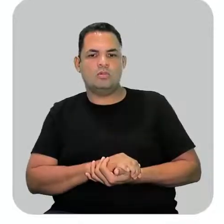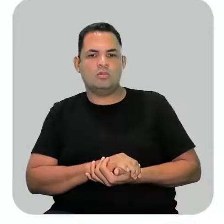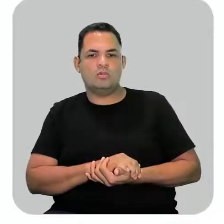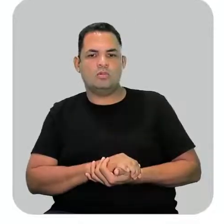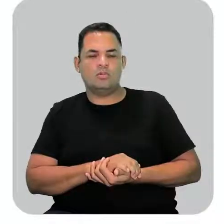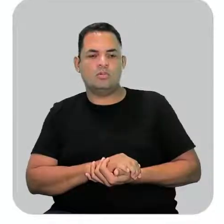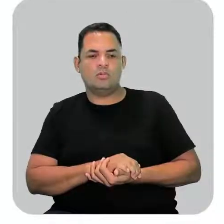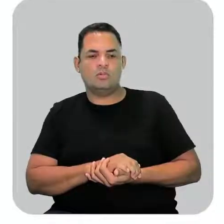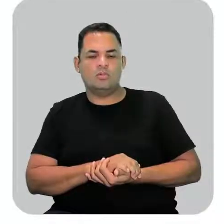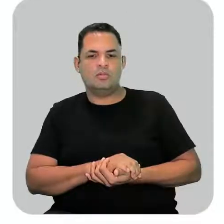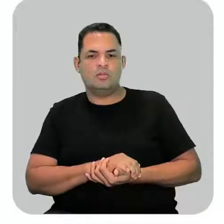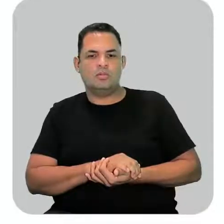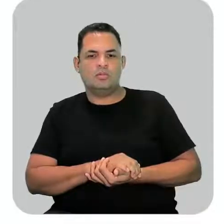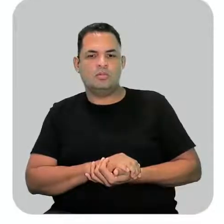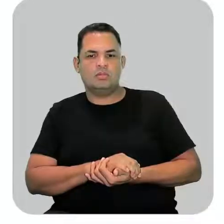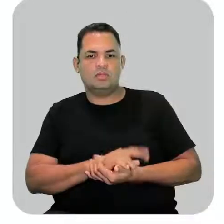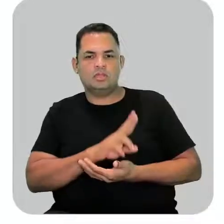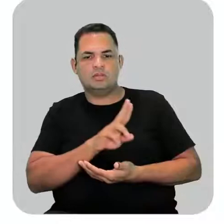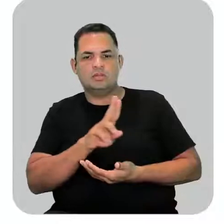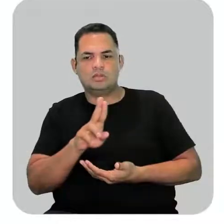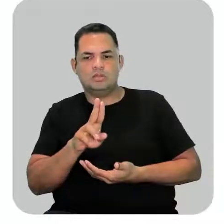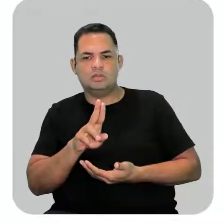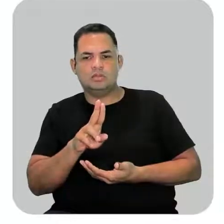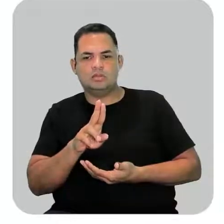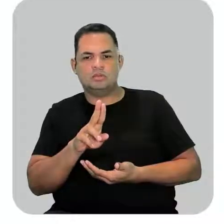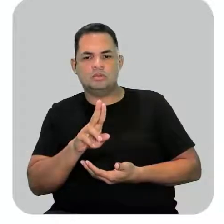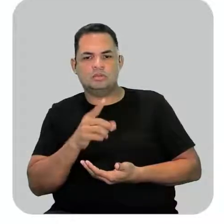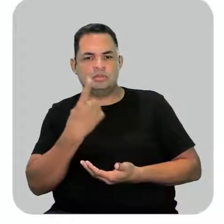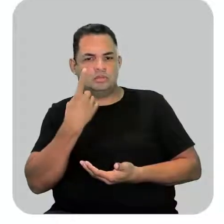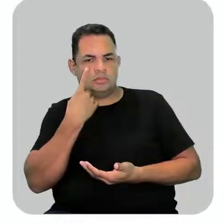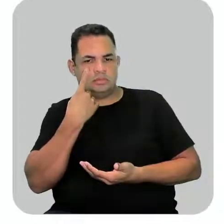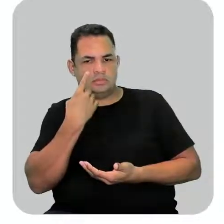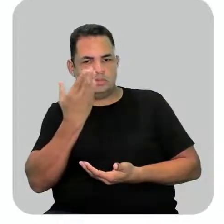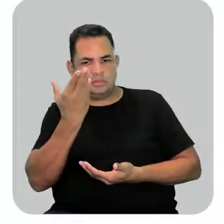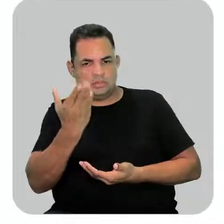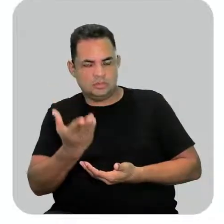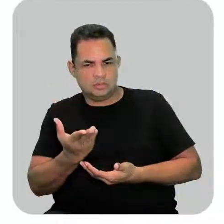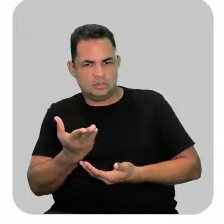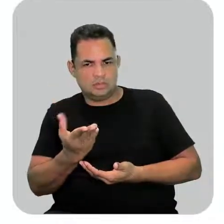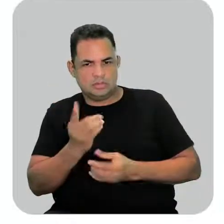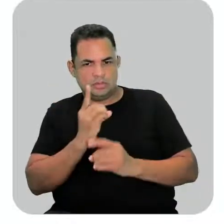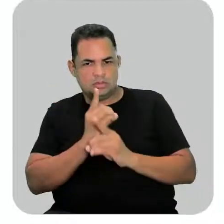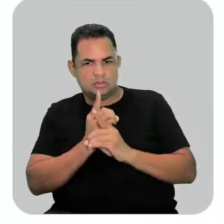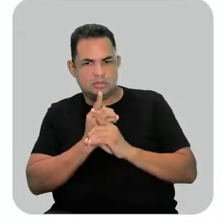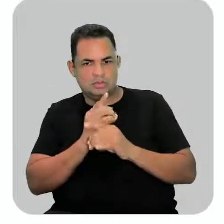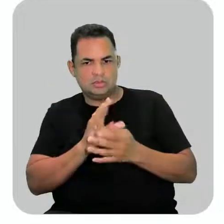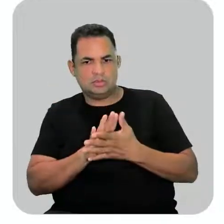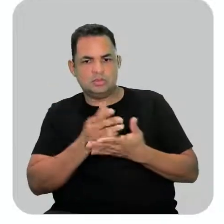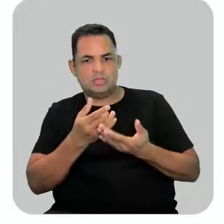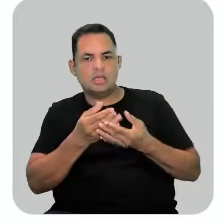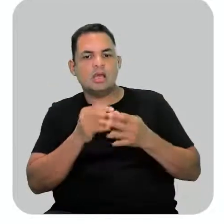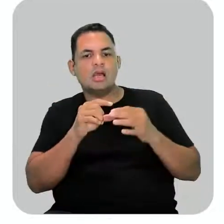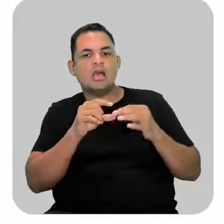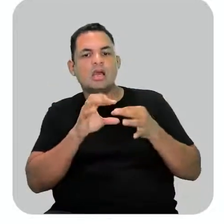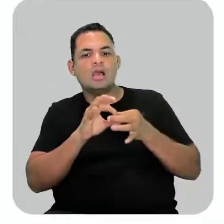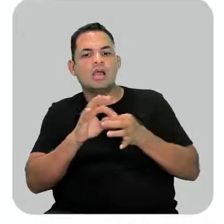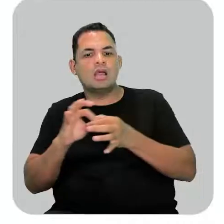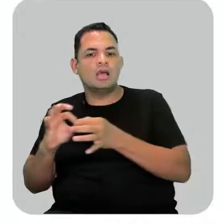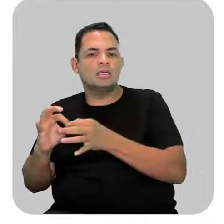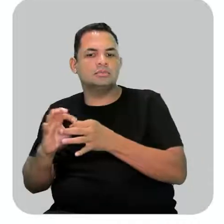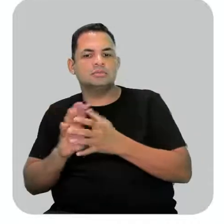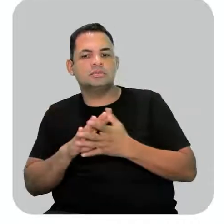Olha só. E aí, a nomenclatura, você vai identificar a presença da ligação dupla,